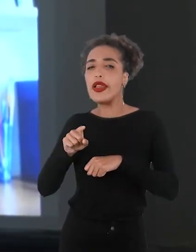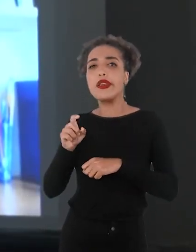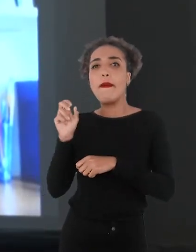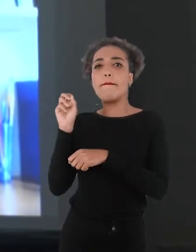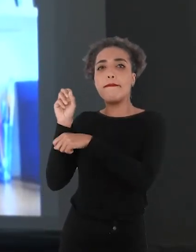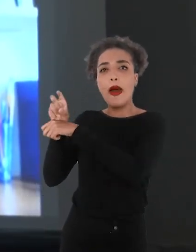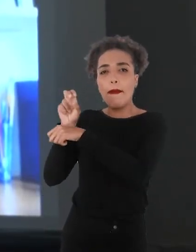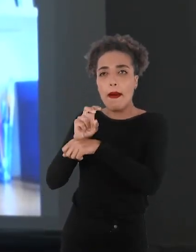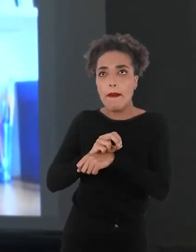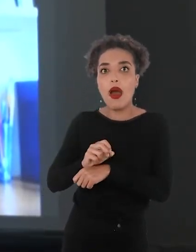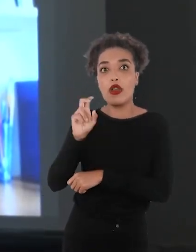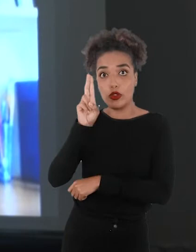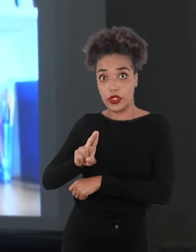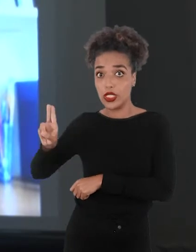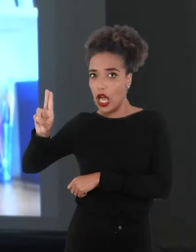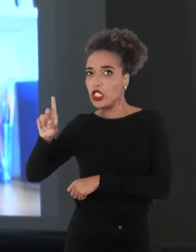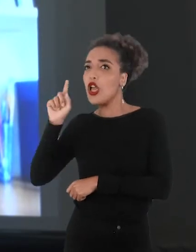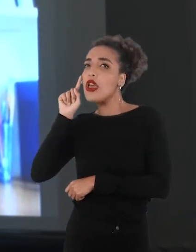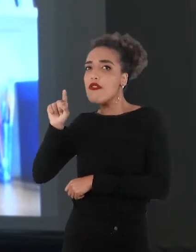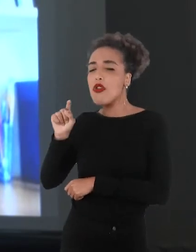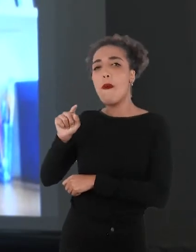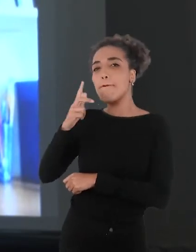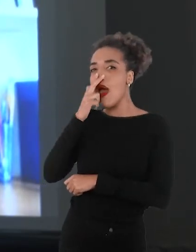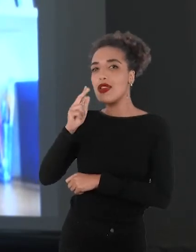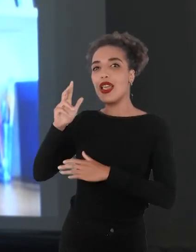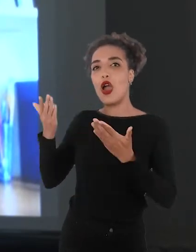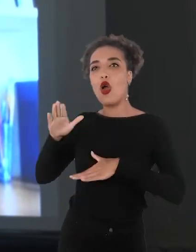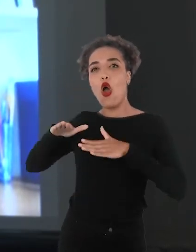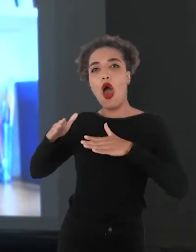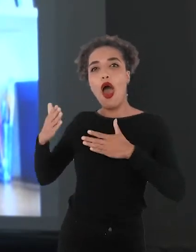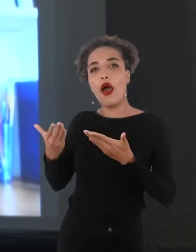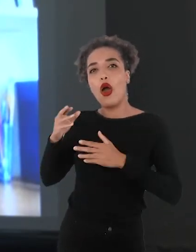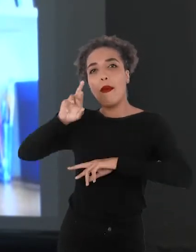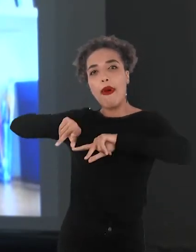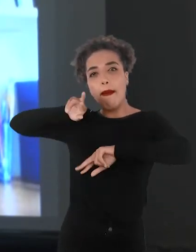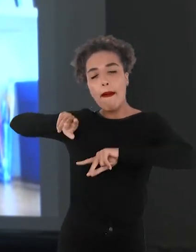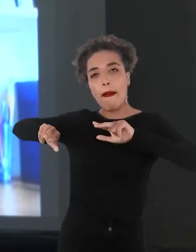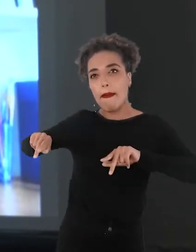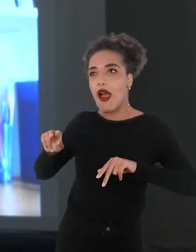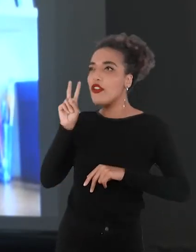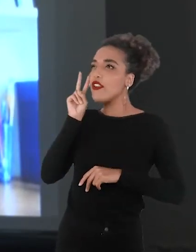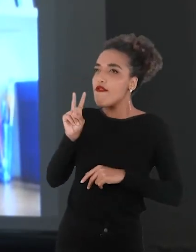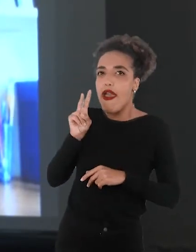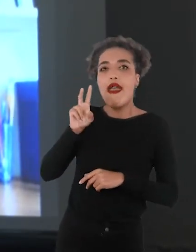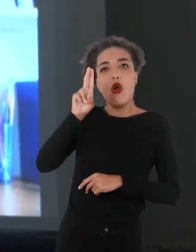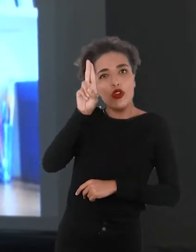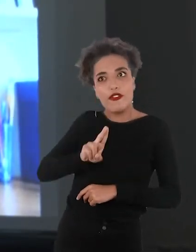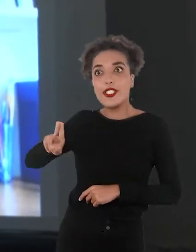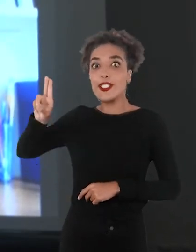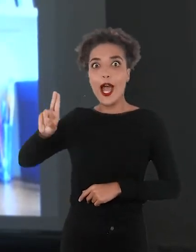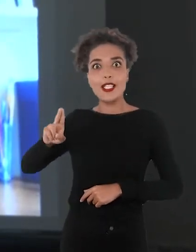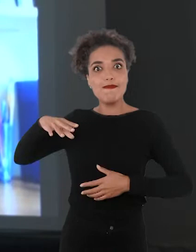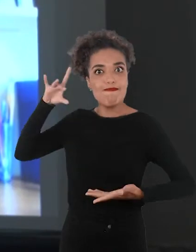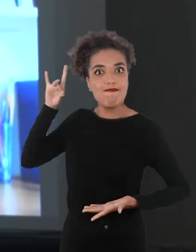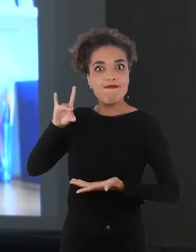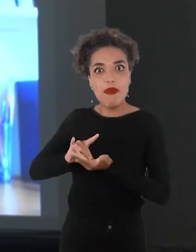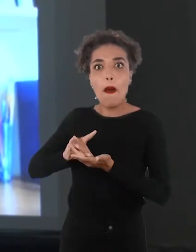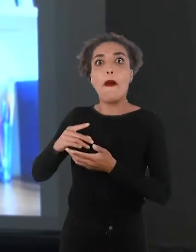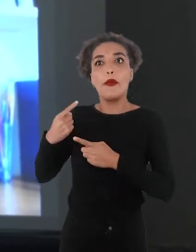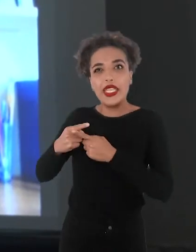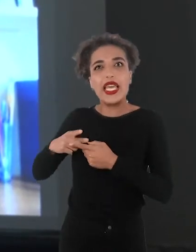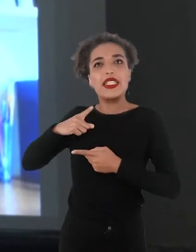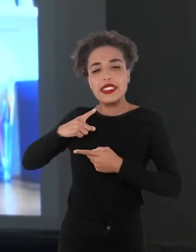verdade, deixaram as instituições de ensino com mais cara de universidade, com cara de um universo